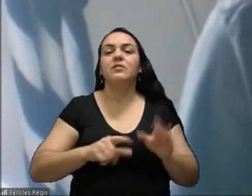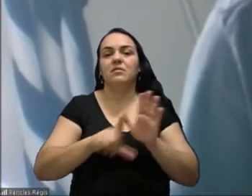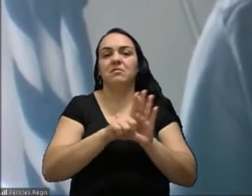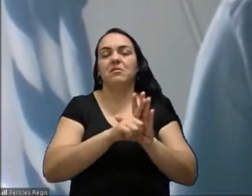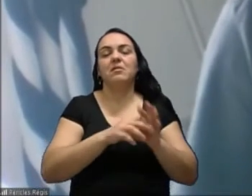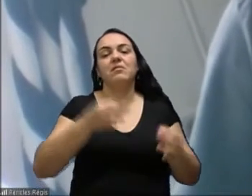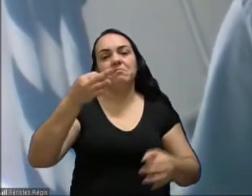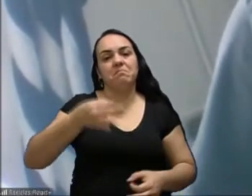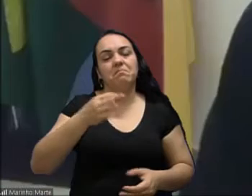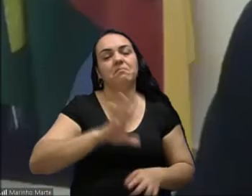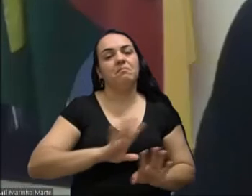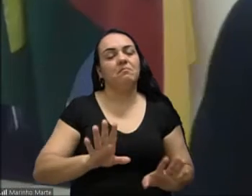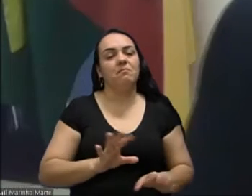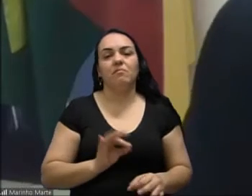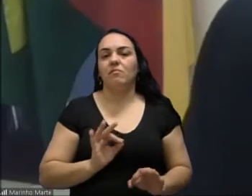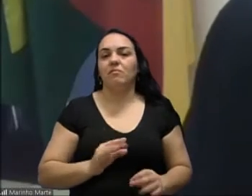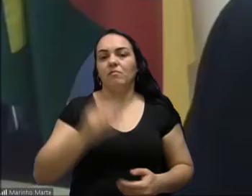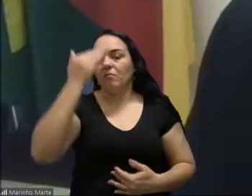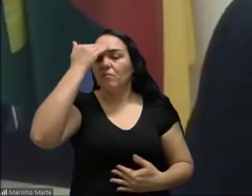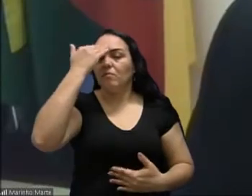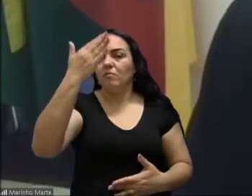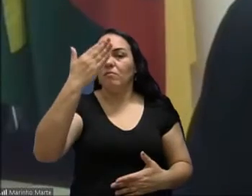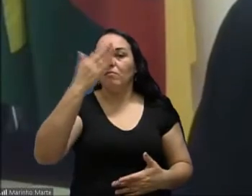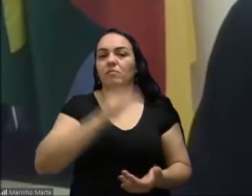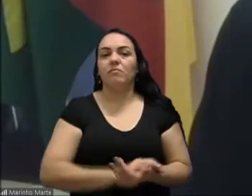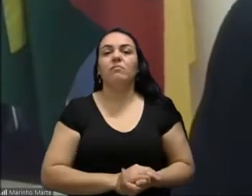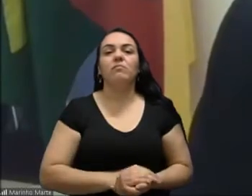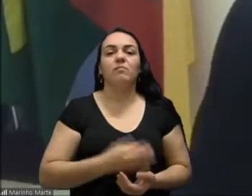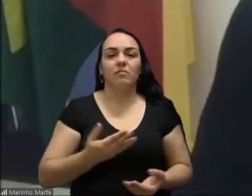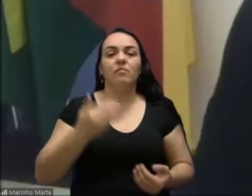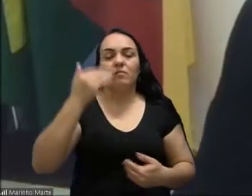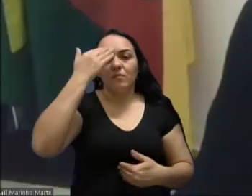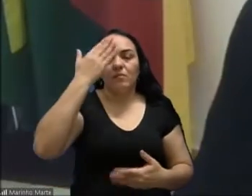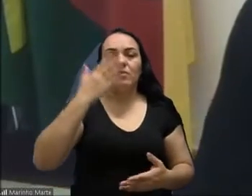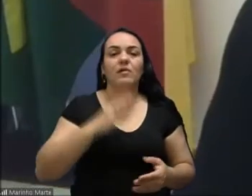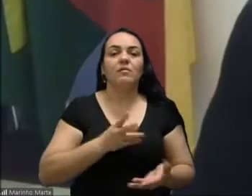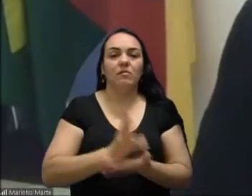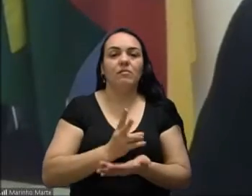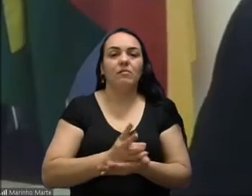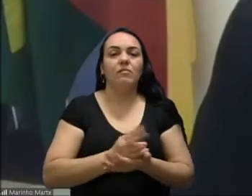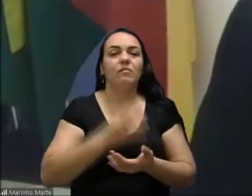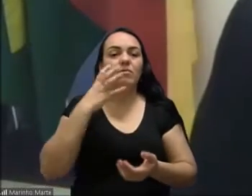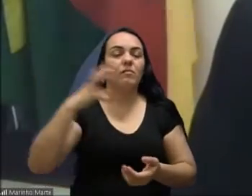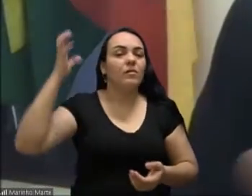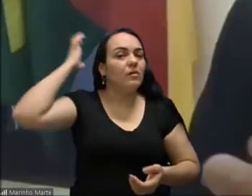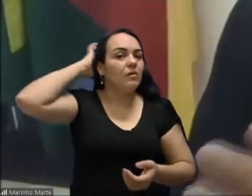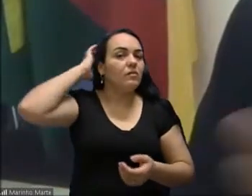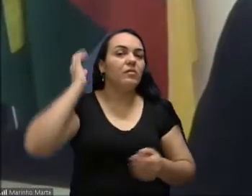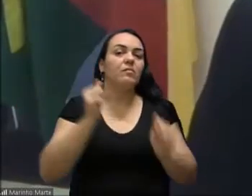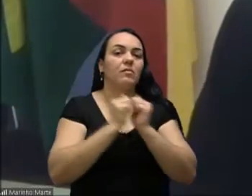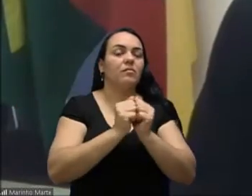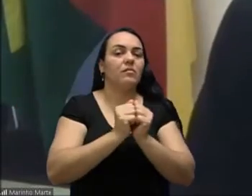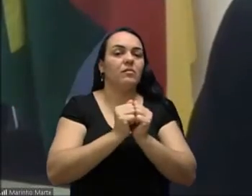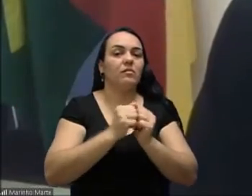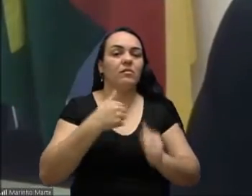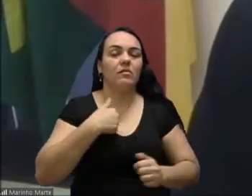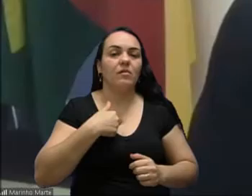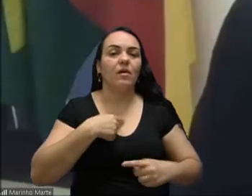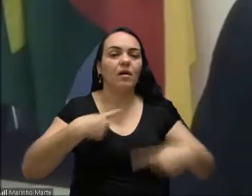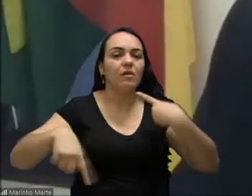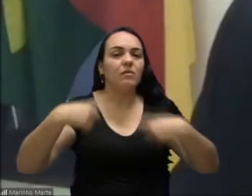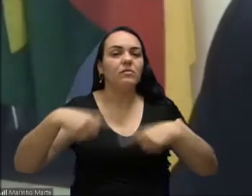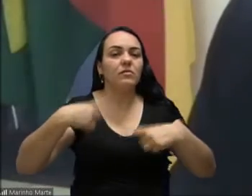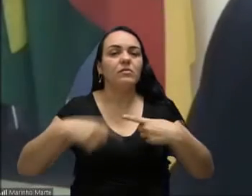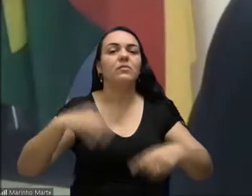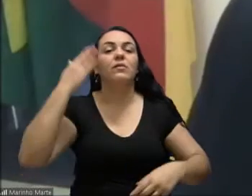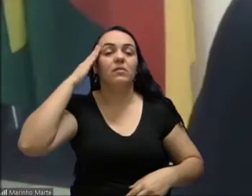obrigado Marinho eu agradeço o Pérex a sua participação desde o início eu já falei para você que eu que eu sou da linha do debate